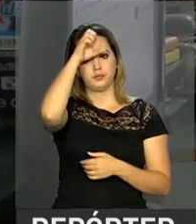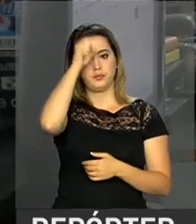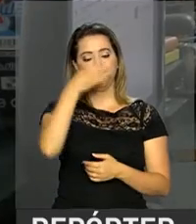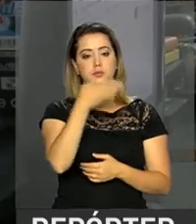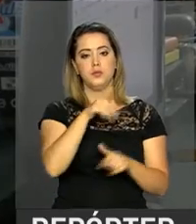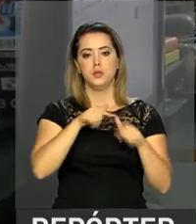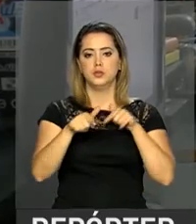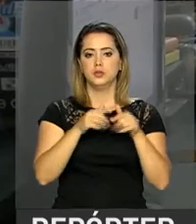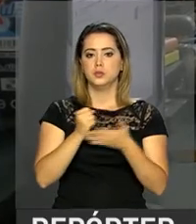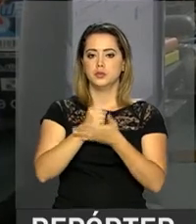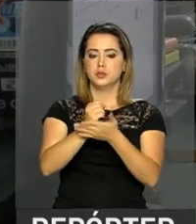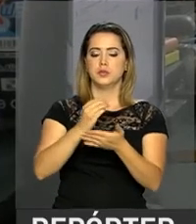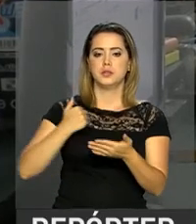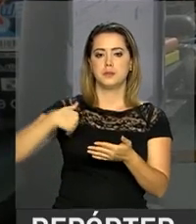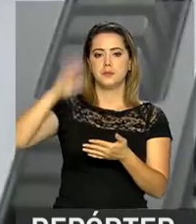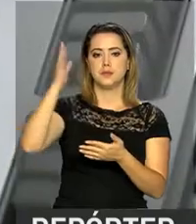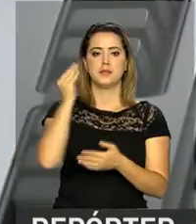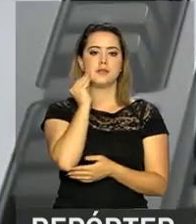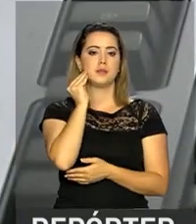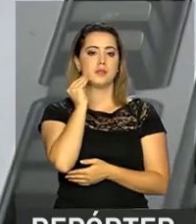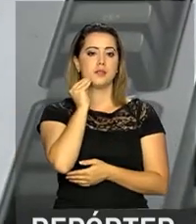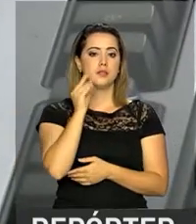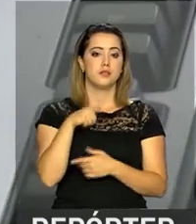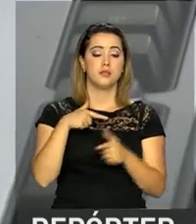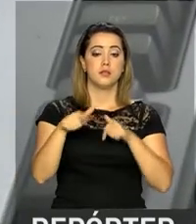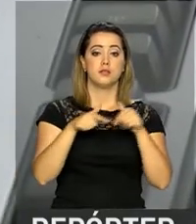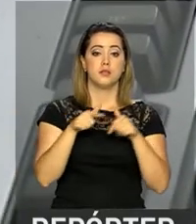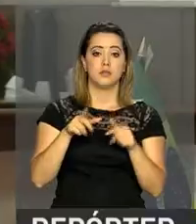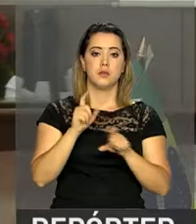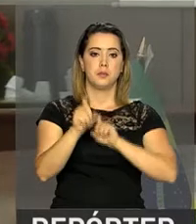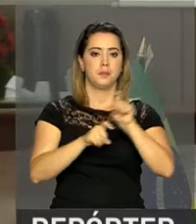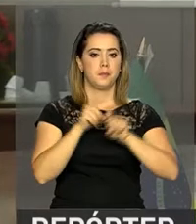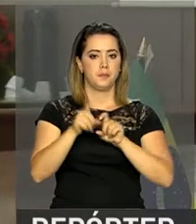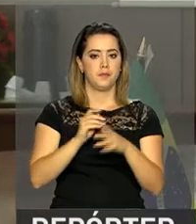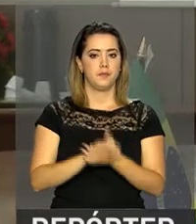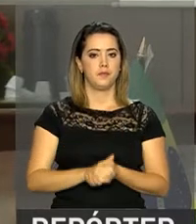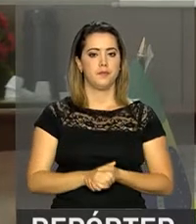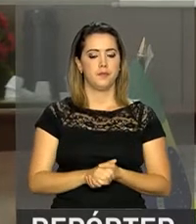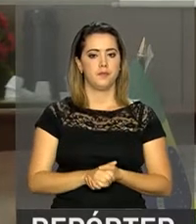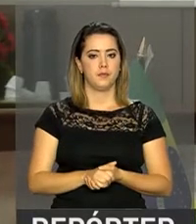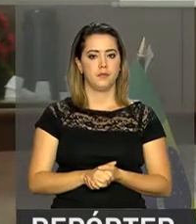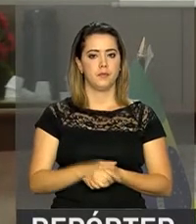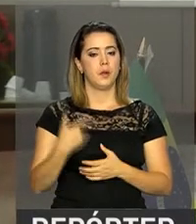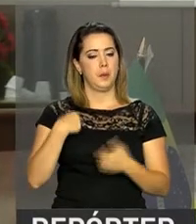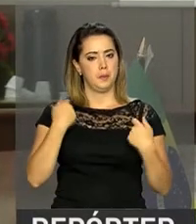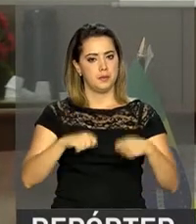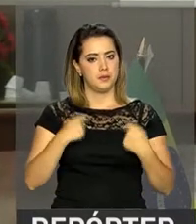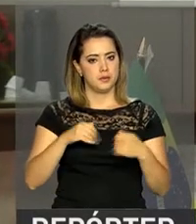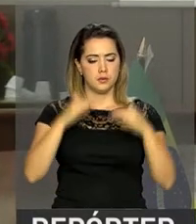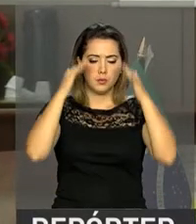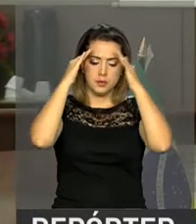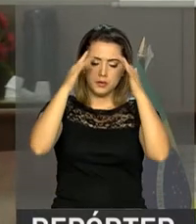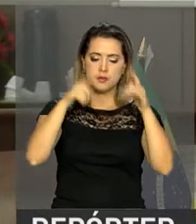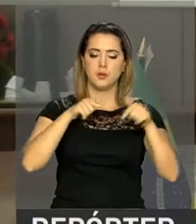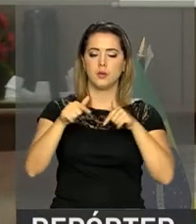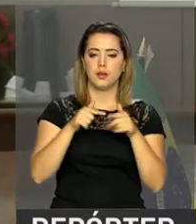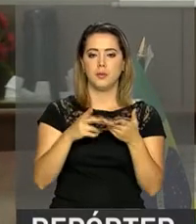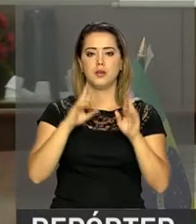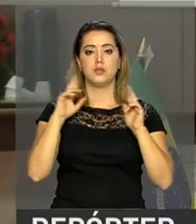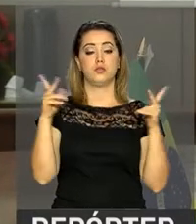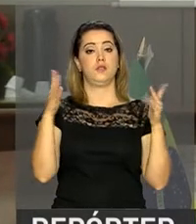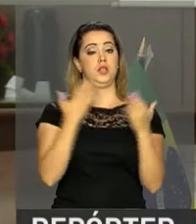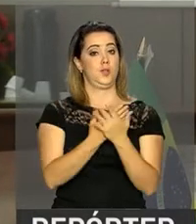o trabalho oferece muito mais do que experiência em sua área de atuação. Pontualidade, disciplina, é um ambiente diferente da escola,